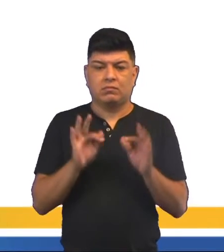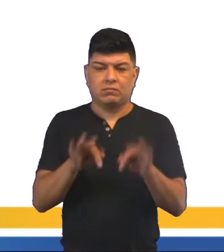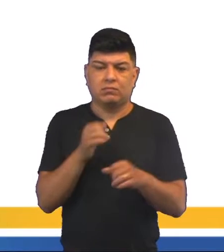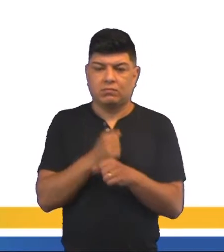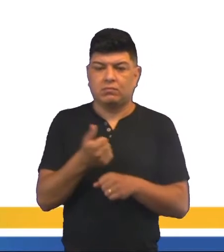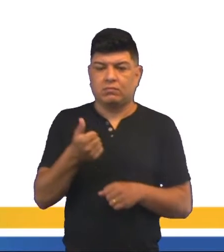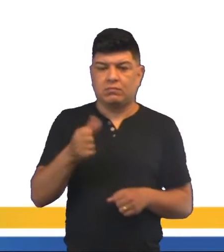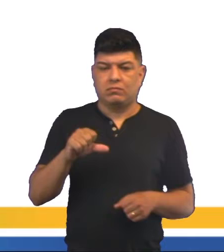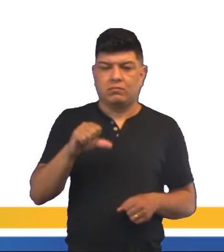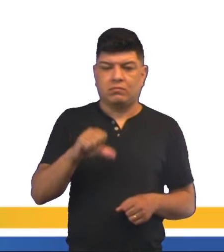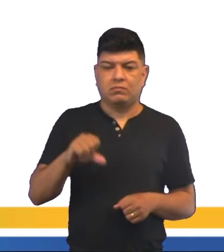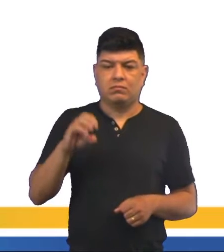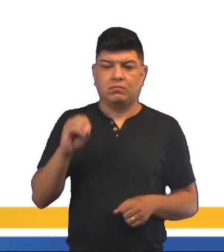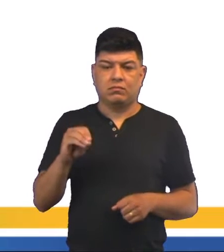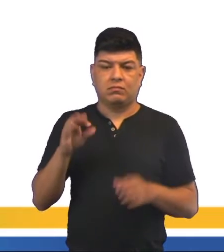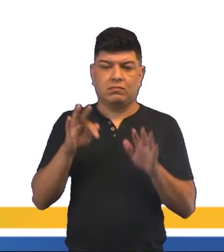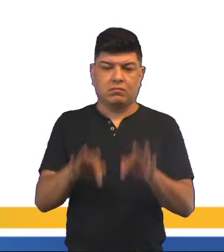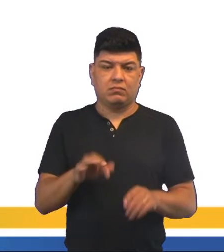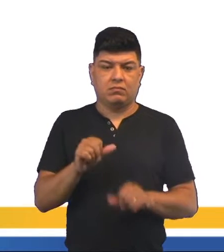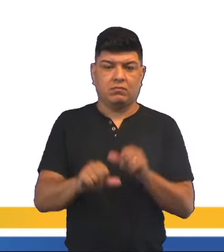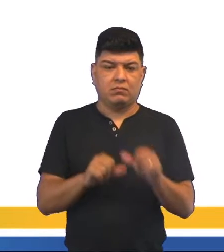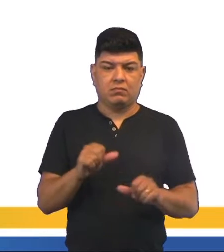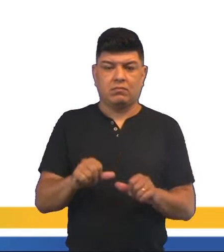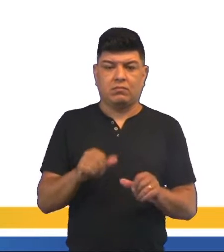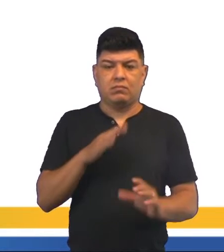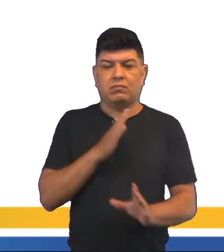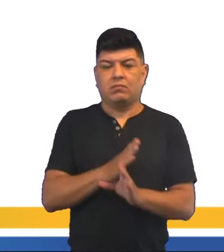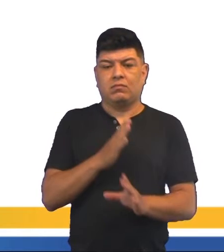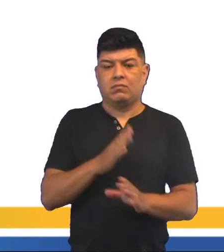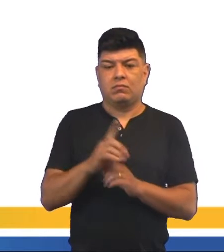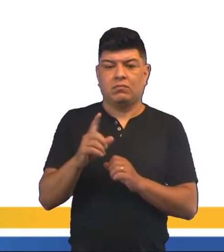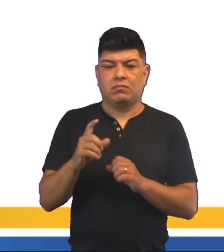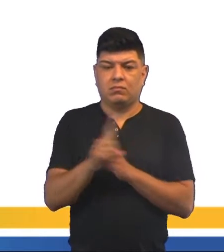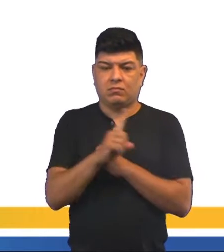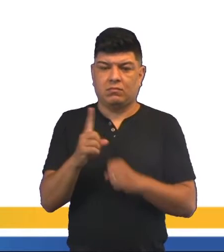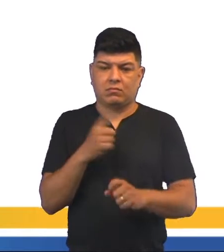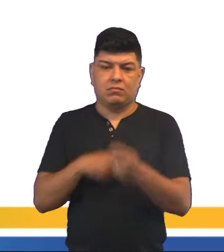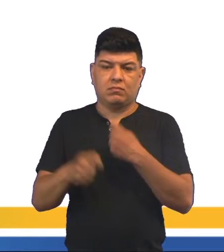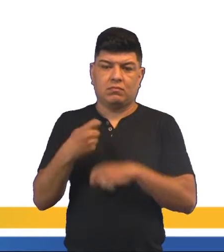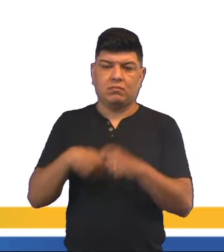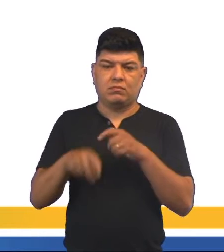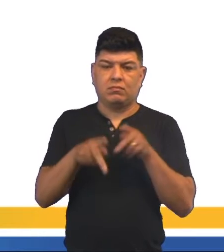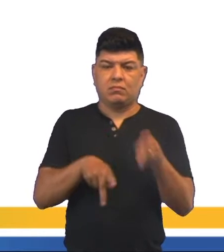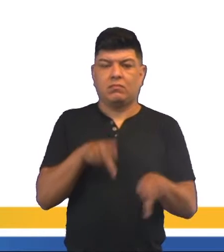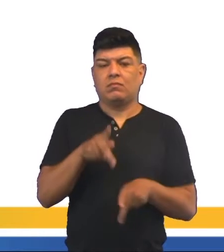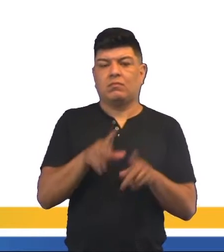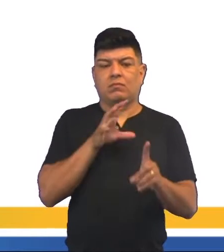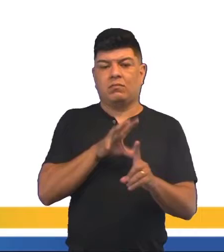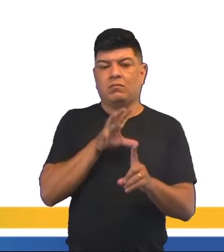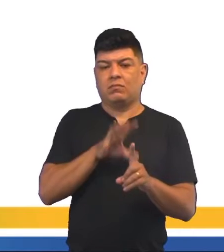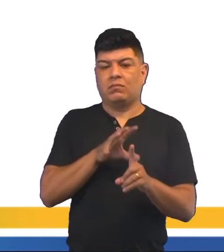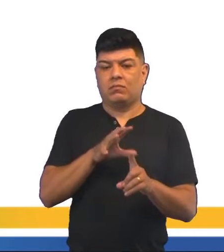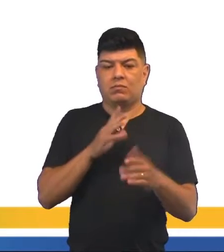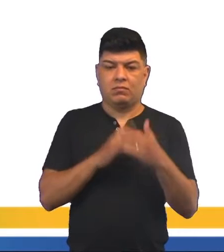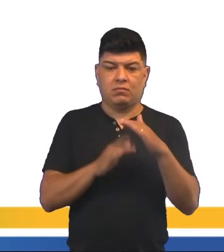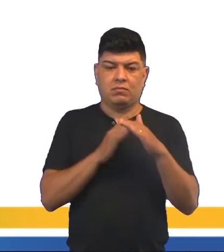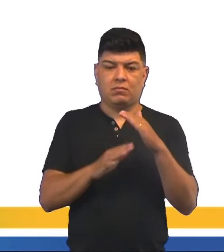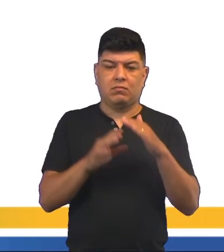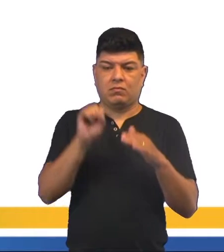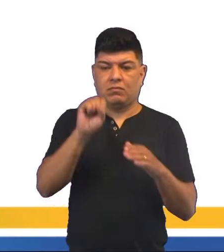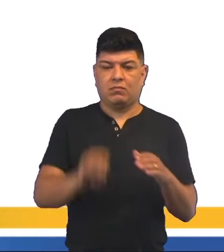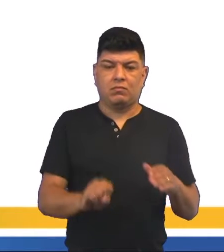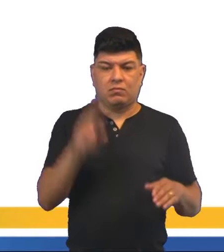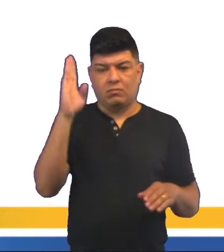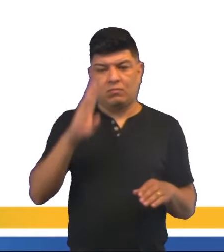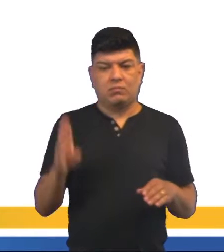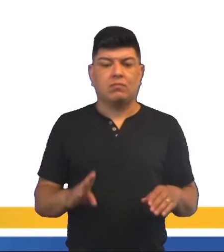fim da década de 90 havia sido alterado, né, profundamente a configuração socioeconômica da sua população, né, por influência de imigrantes oriundos do